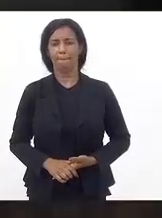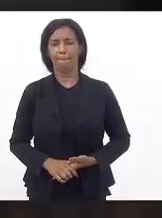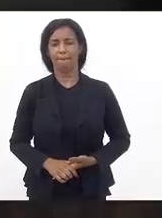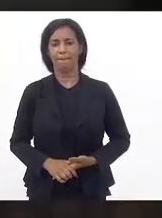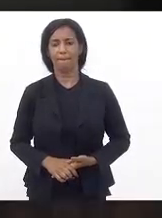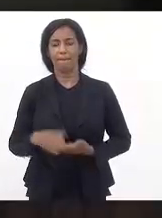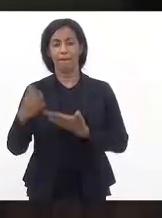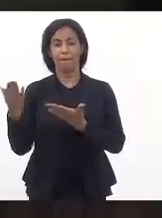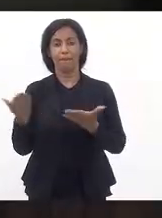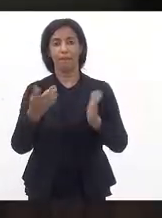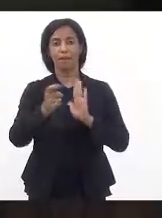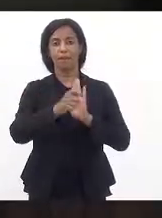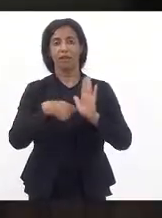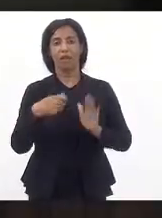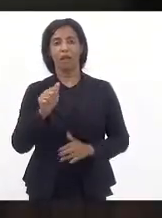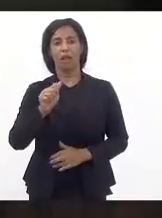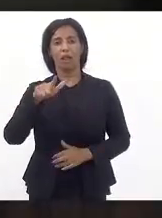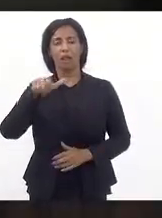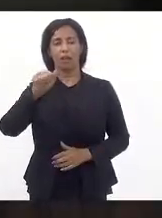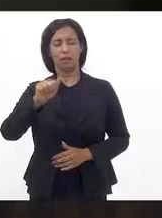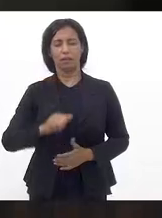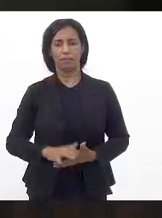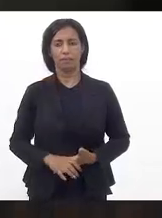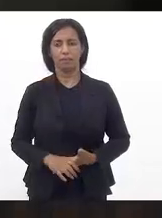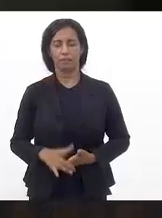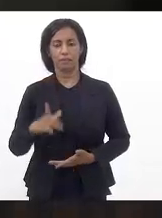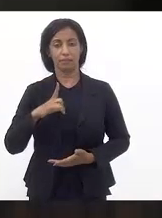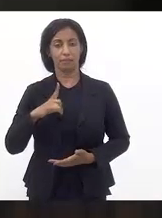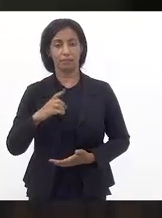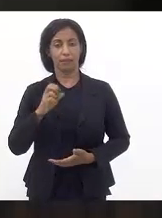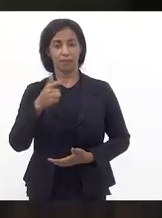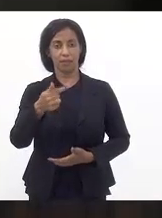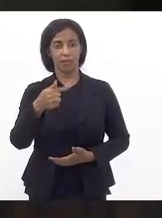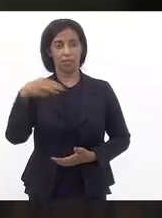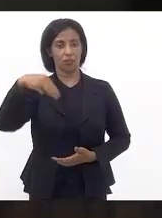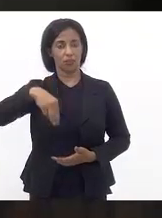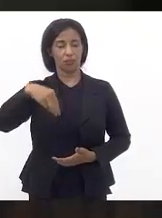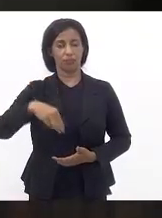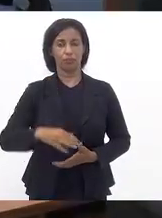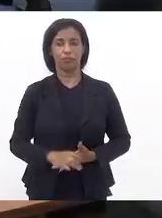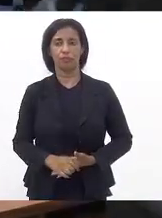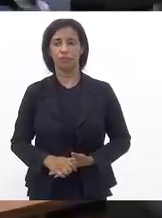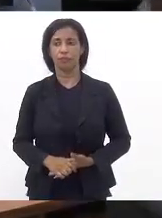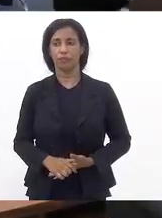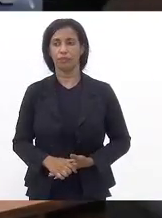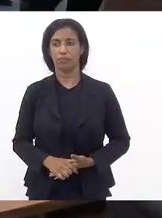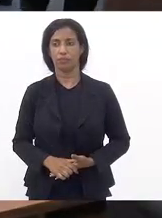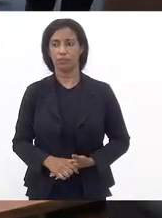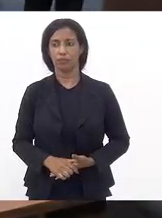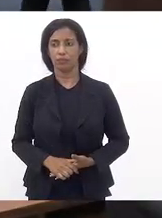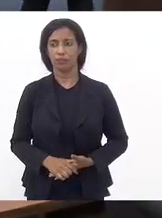o acelerador escrita nova Deputado Alana Passos vossa excelência depois de 7 minutos e